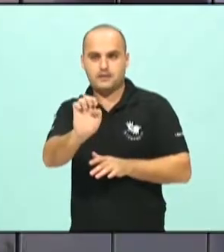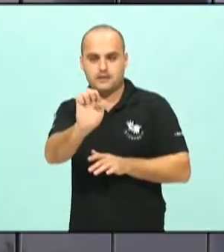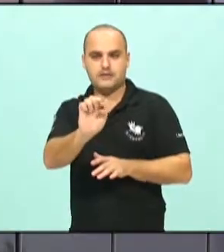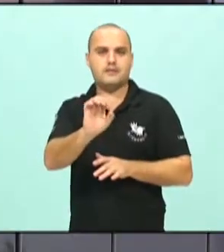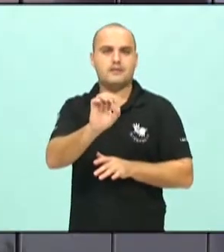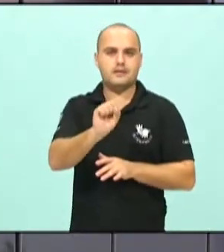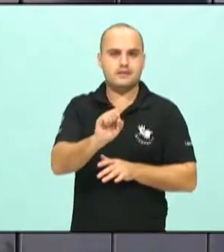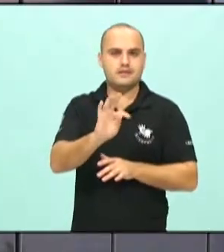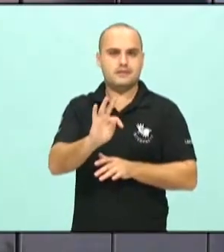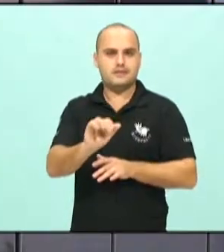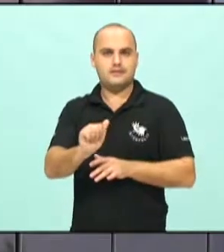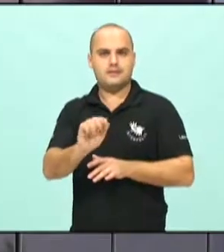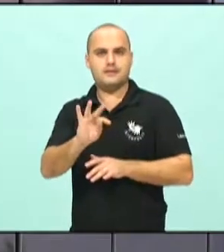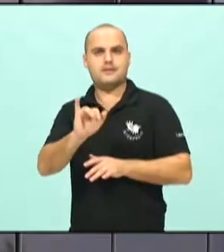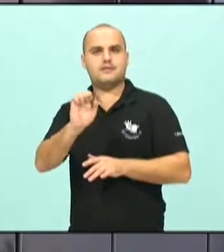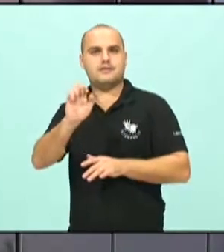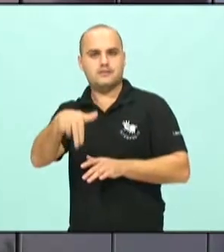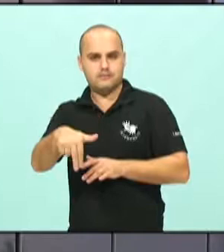É.